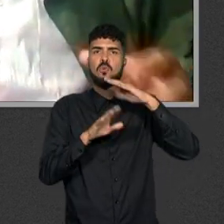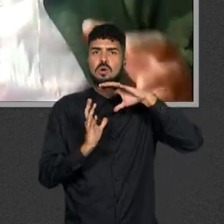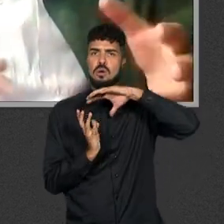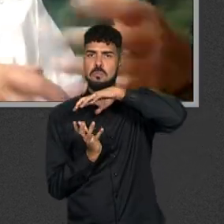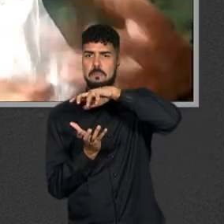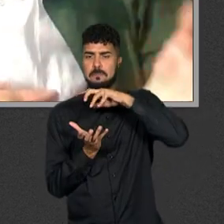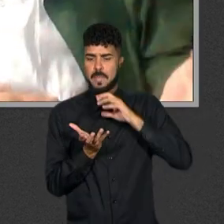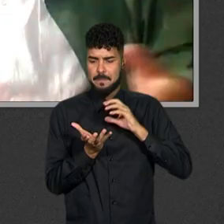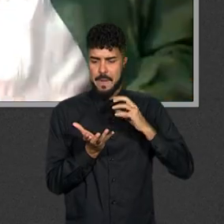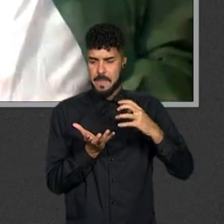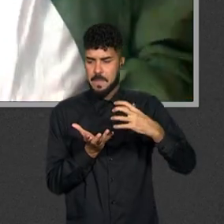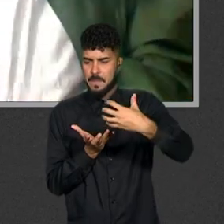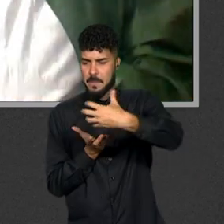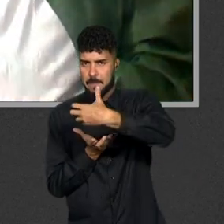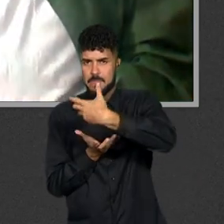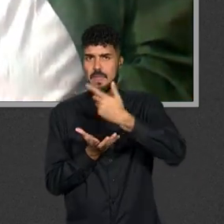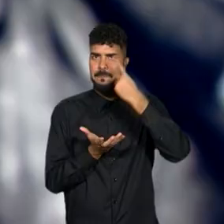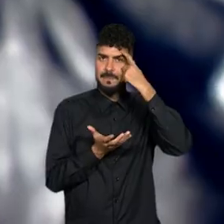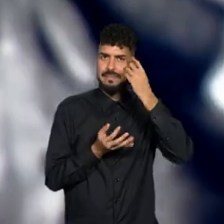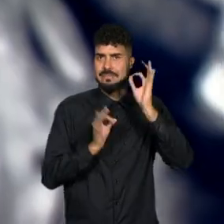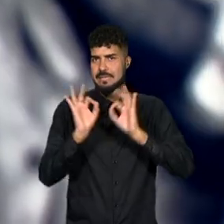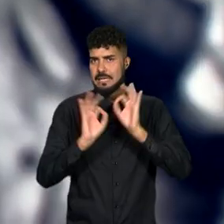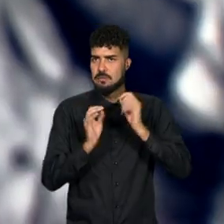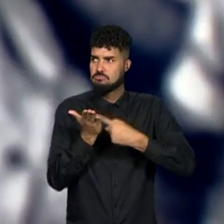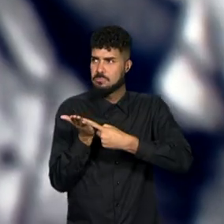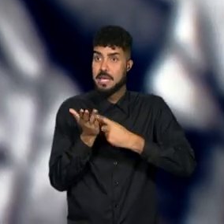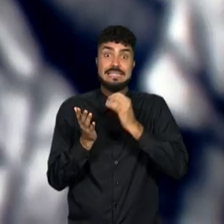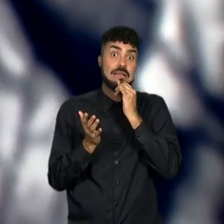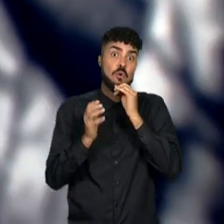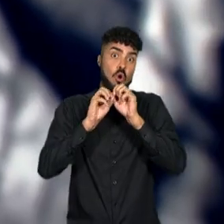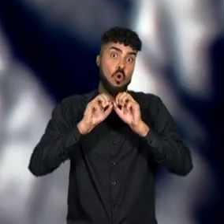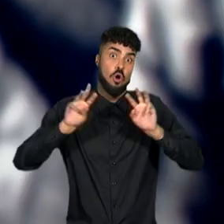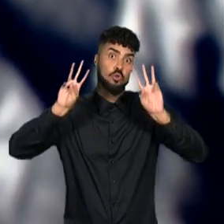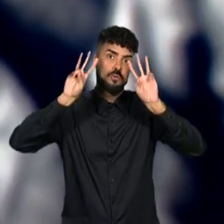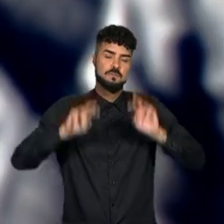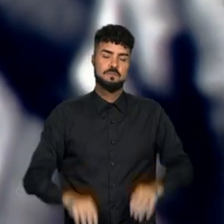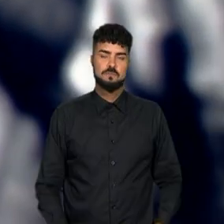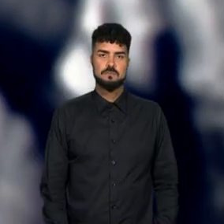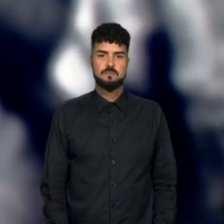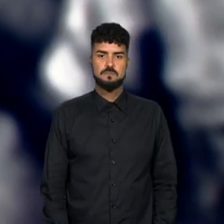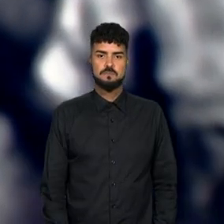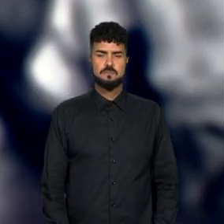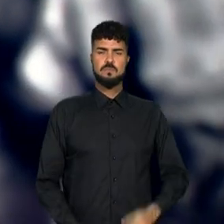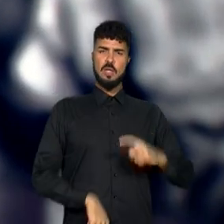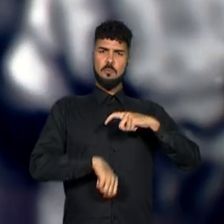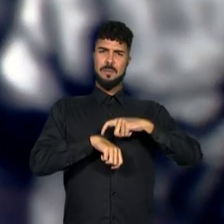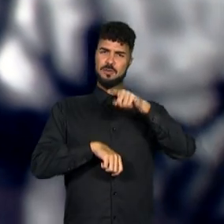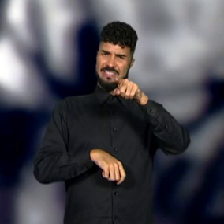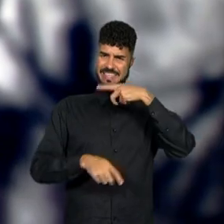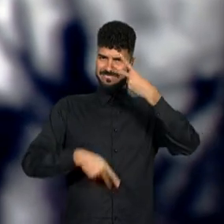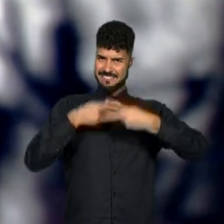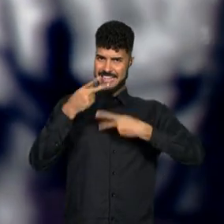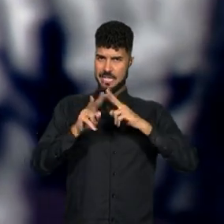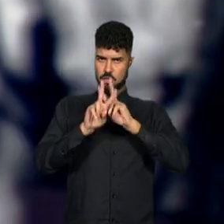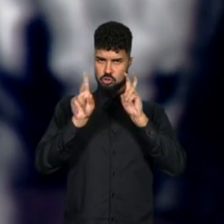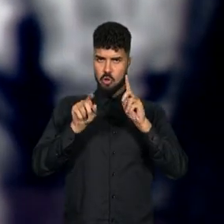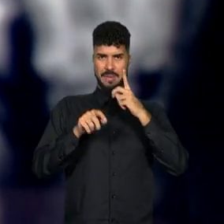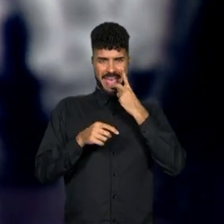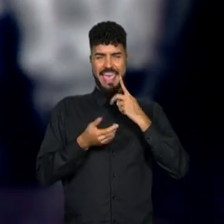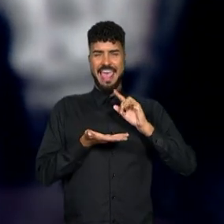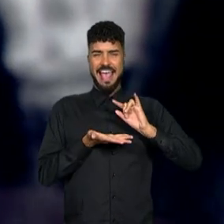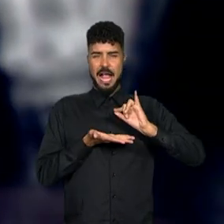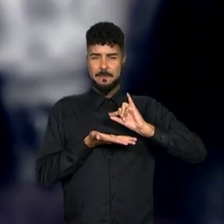intercontinentais que precisam ser pensadas como a causa da ONU. Quando você qualifica o capitalismo,